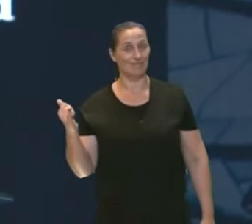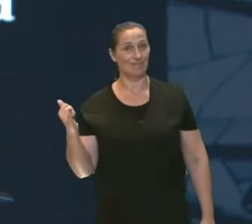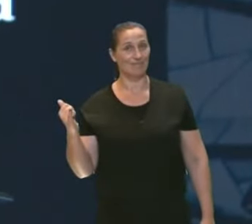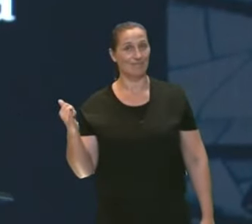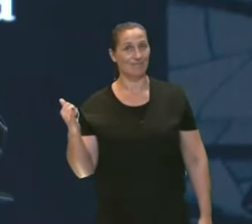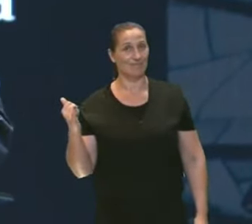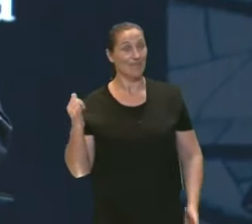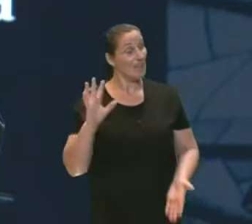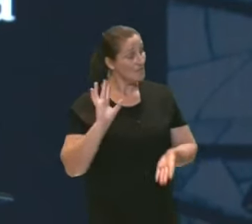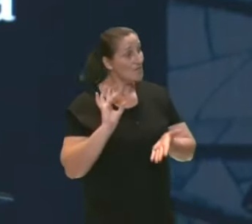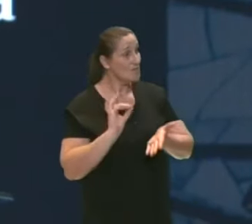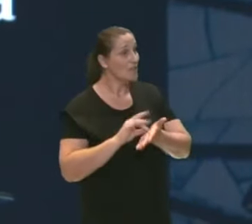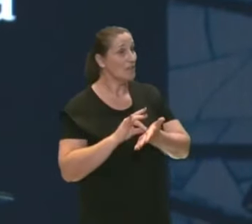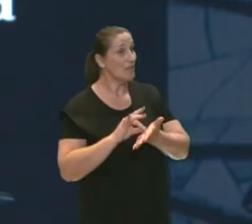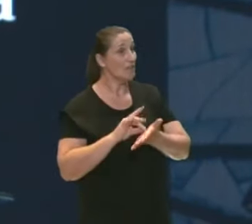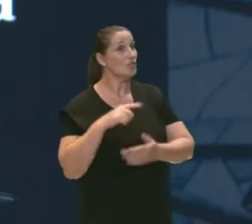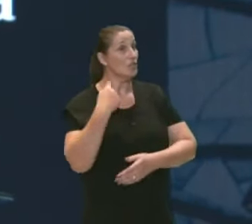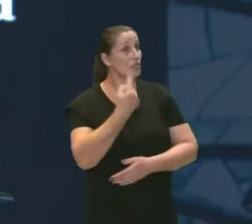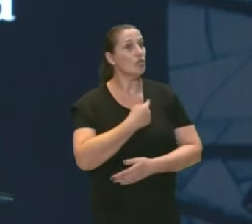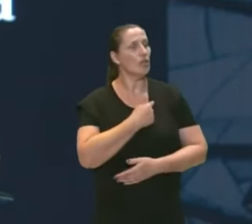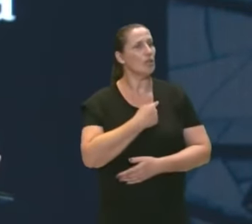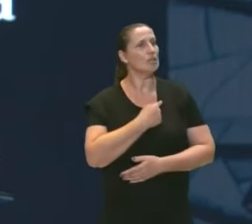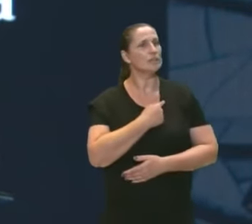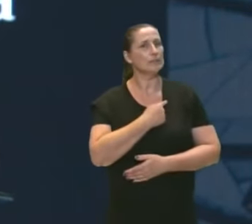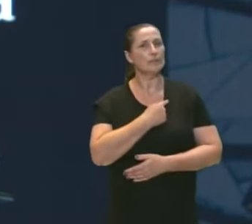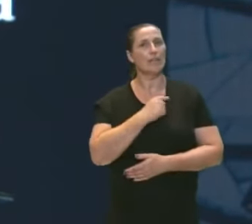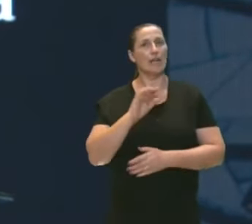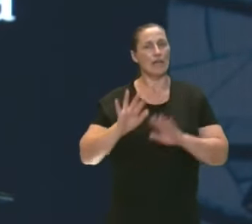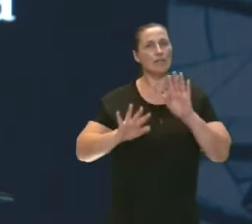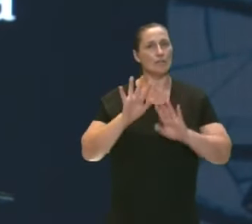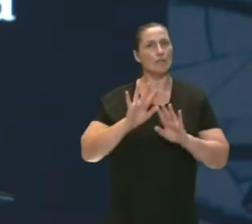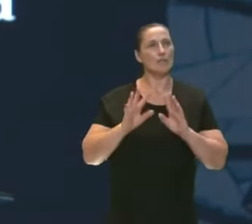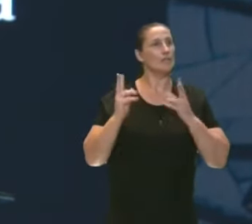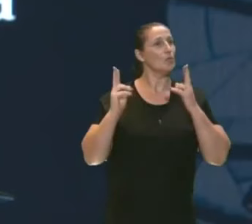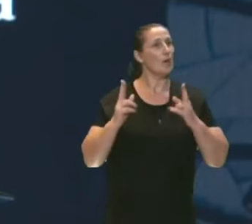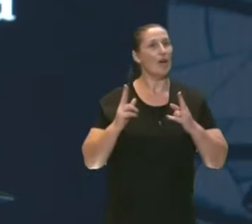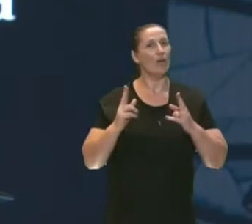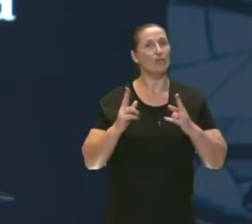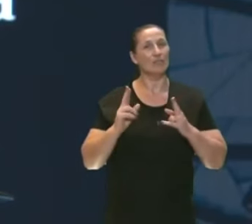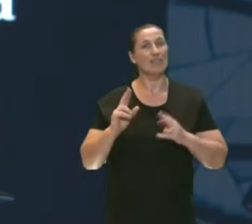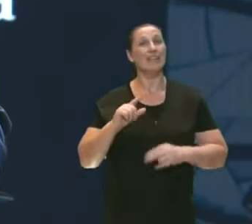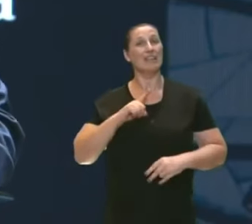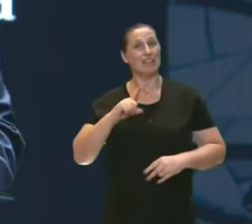É verdade. A gente causa mal, a gente causa dor.